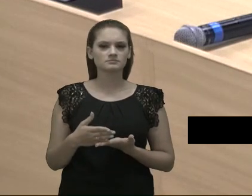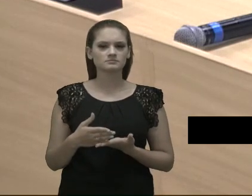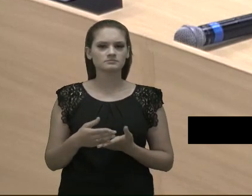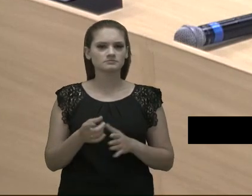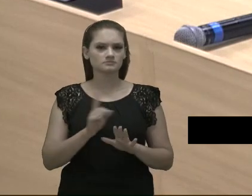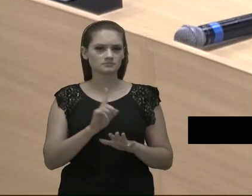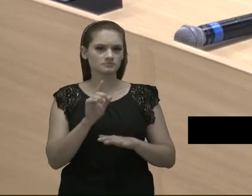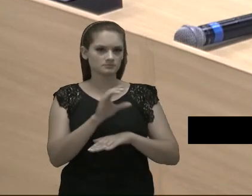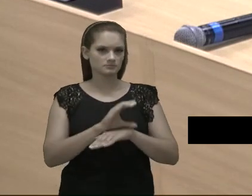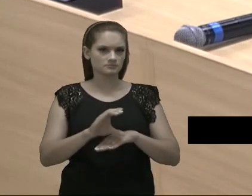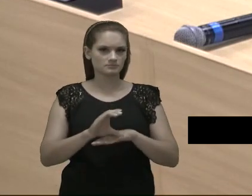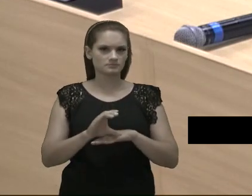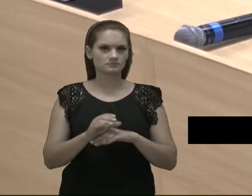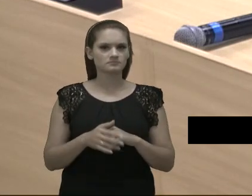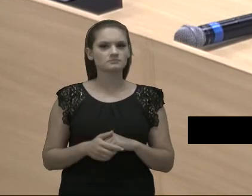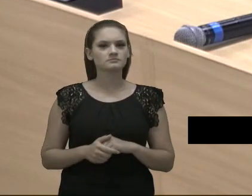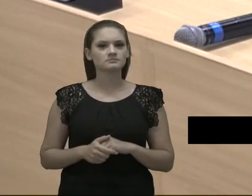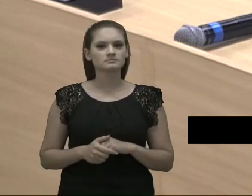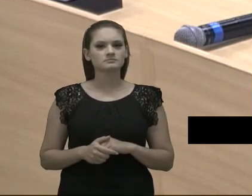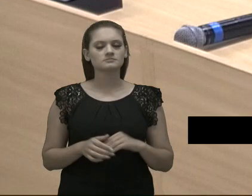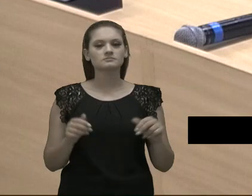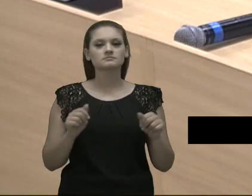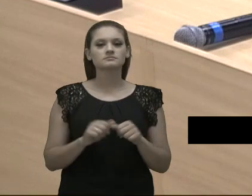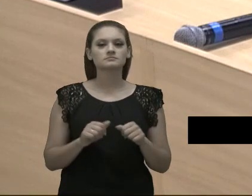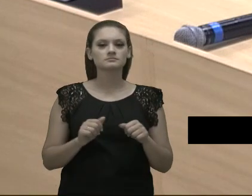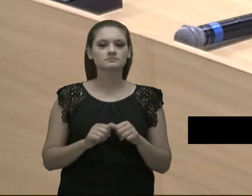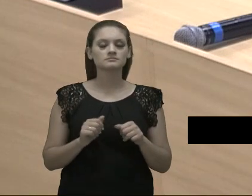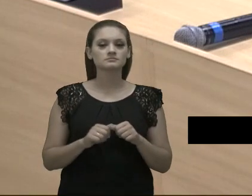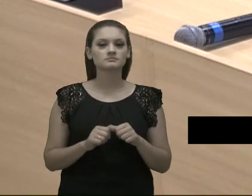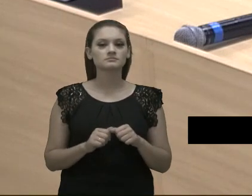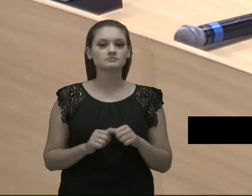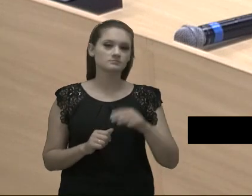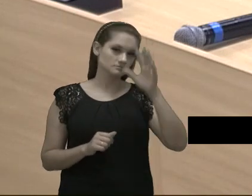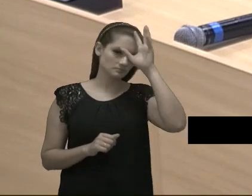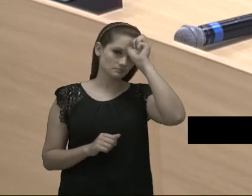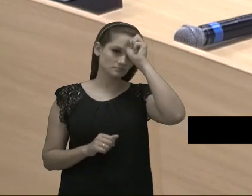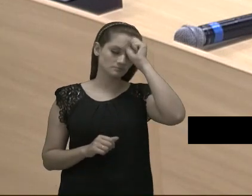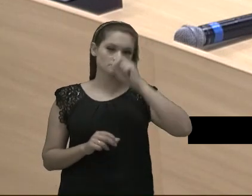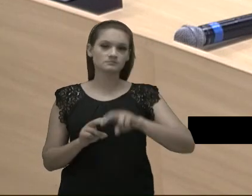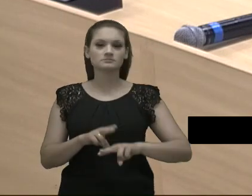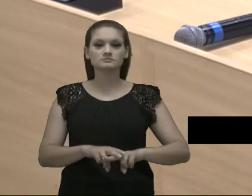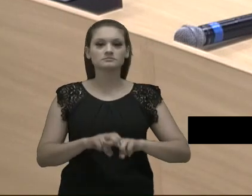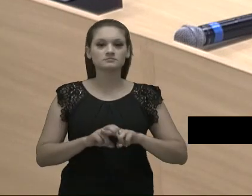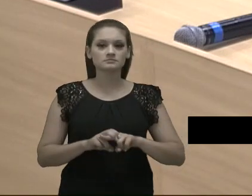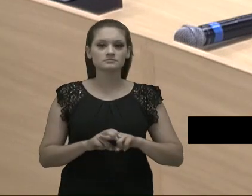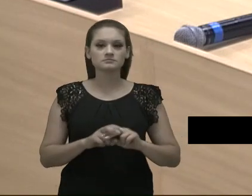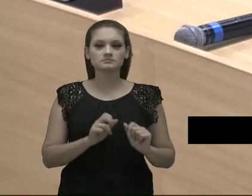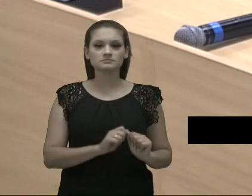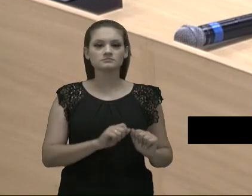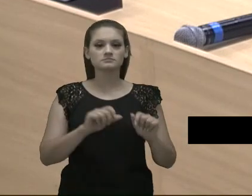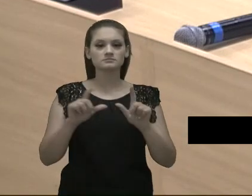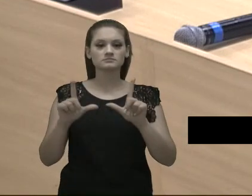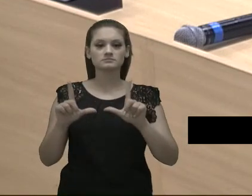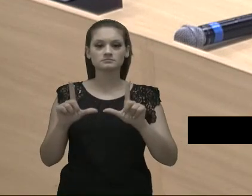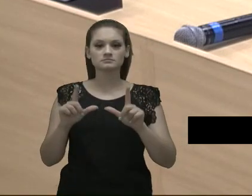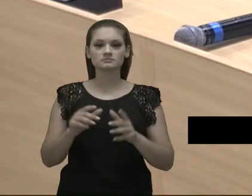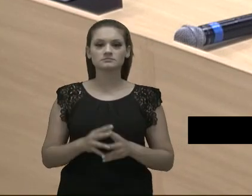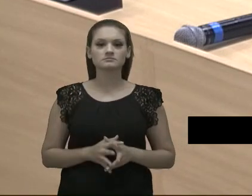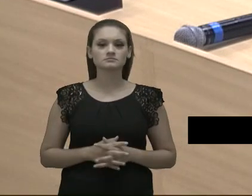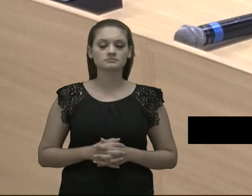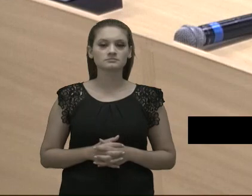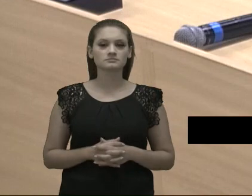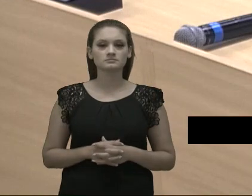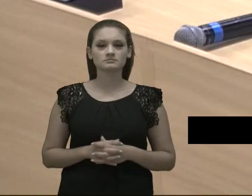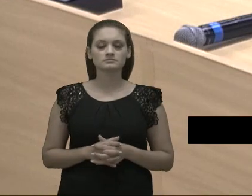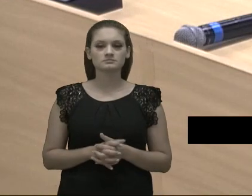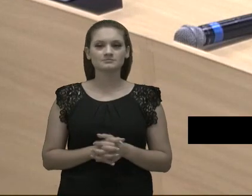Não é um curso, vereadora. Você faz, você aprende sobre a acreditação, entendeu? É que